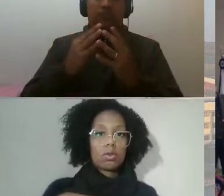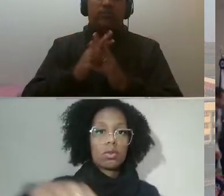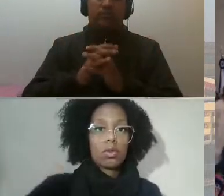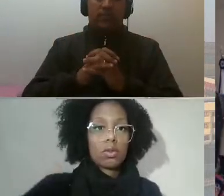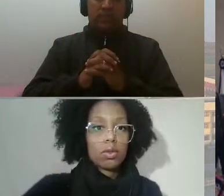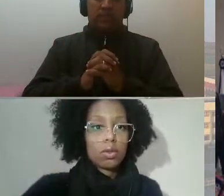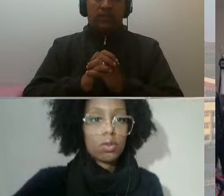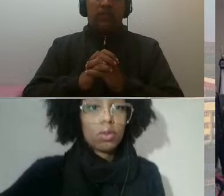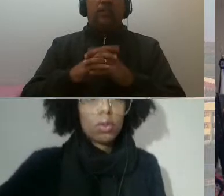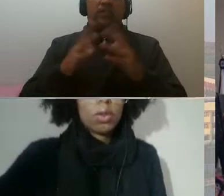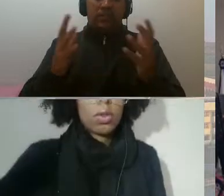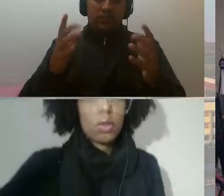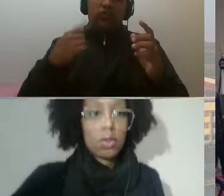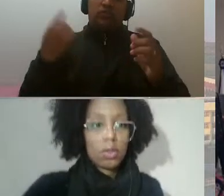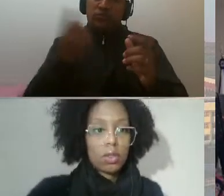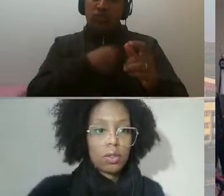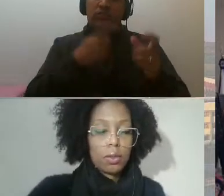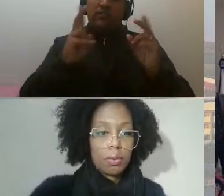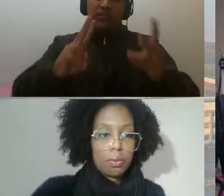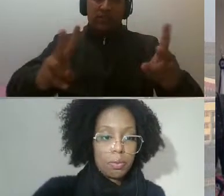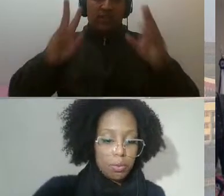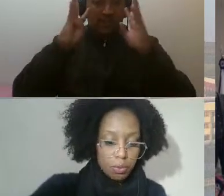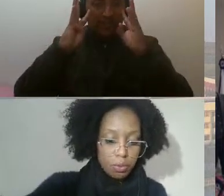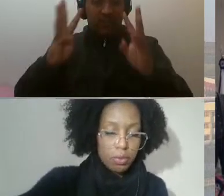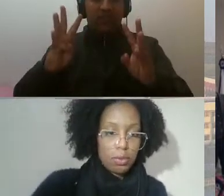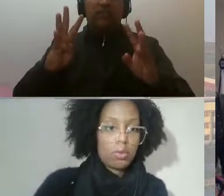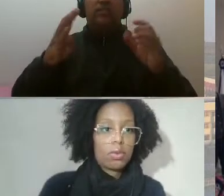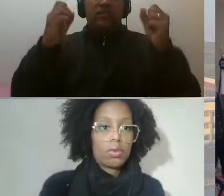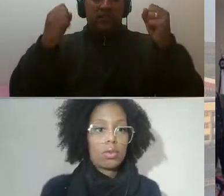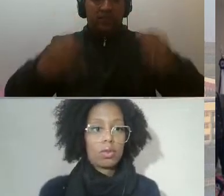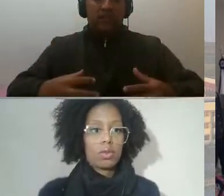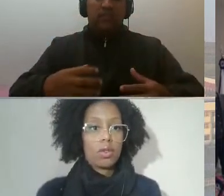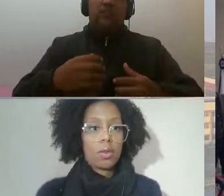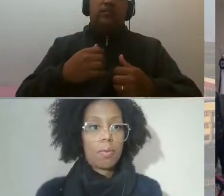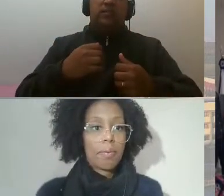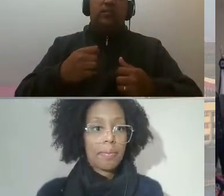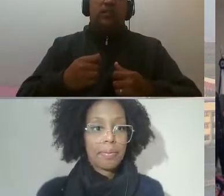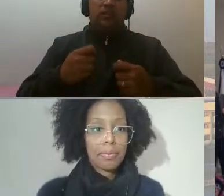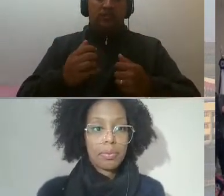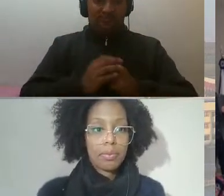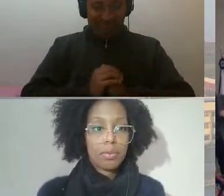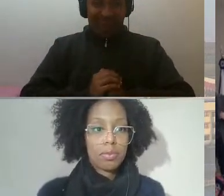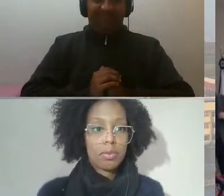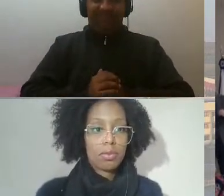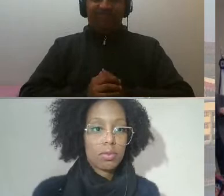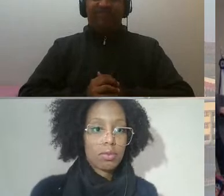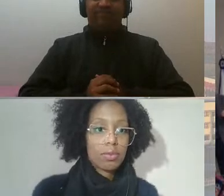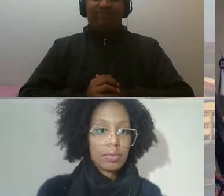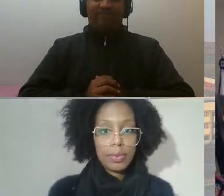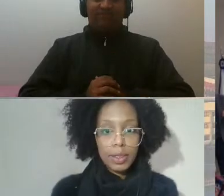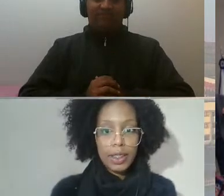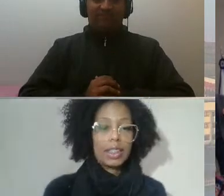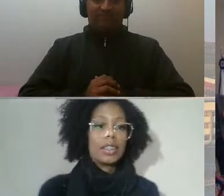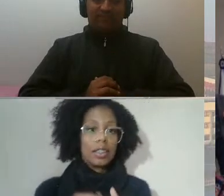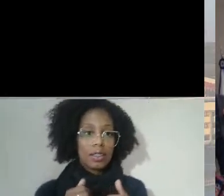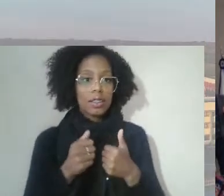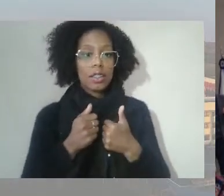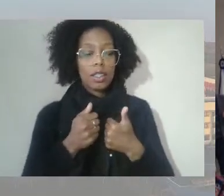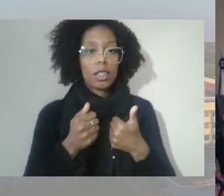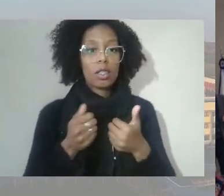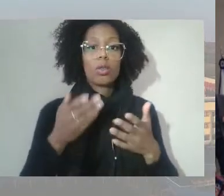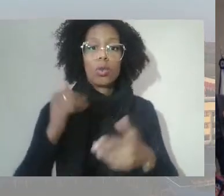científica, a gente sempre chama atenção, o CIEP ele é um evento obrigatório como contrapartida institucional às bolsas